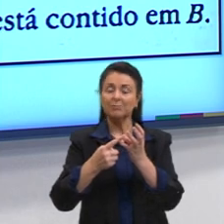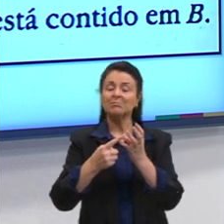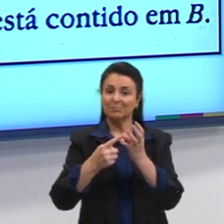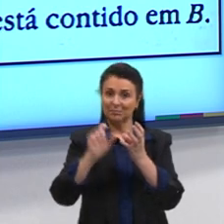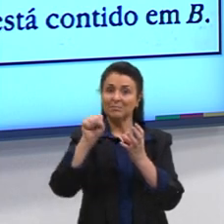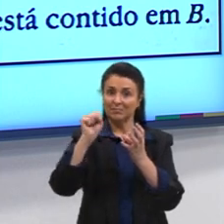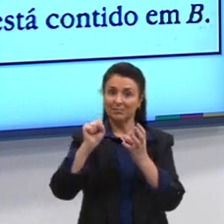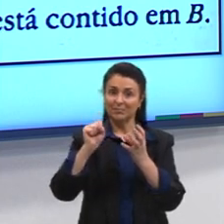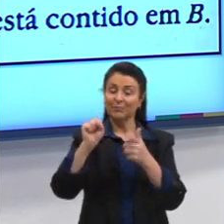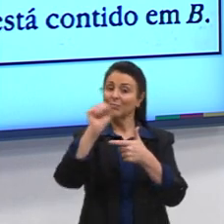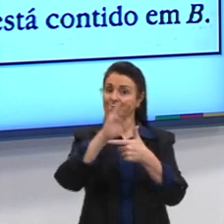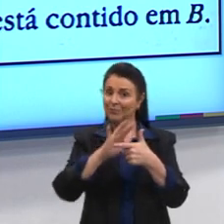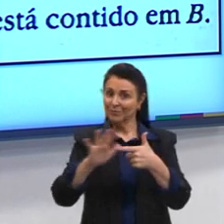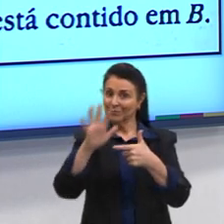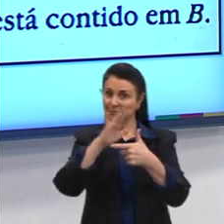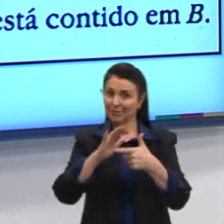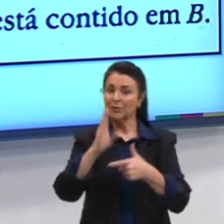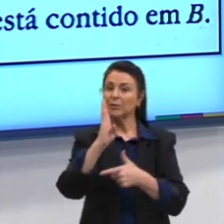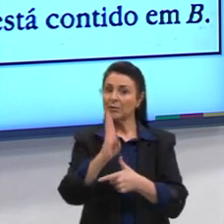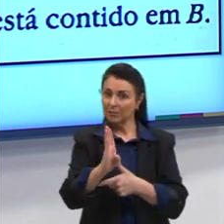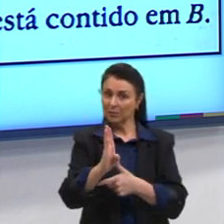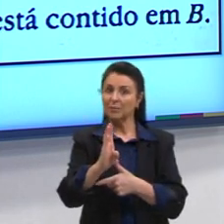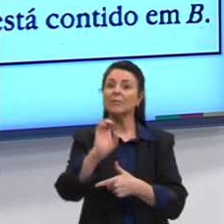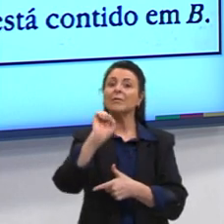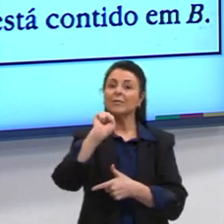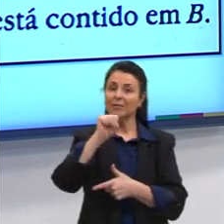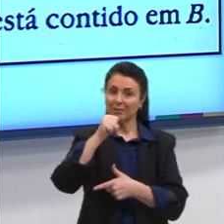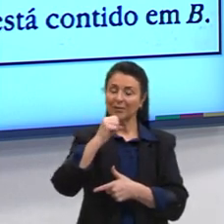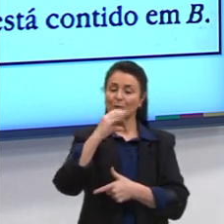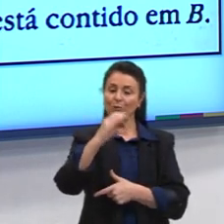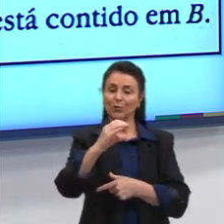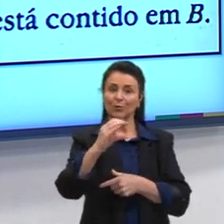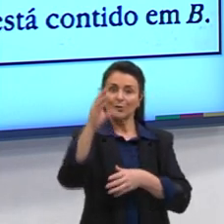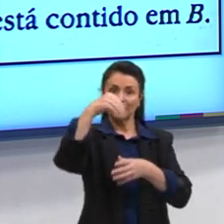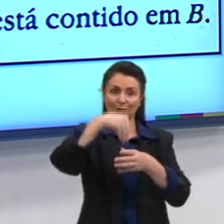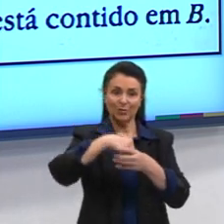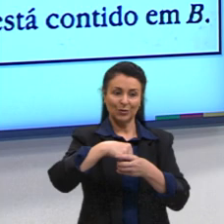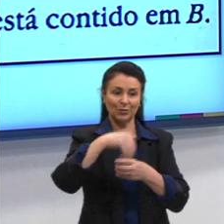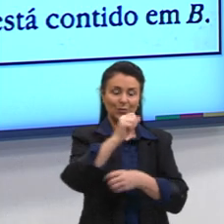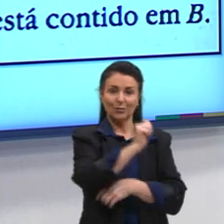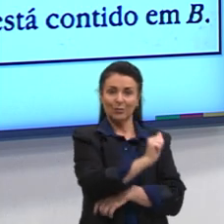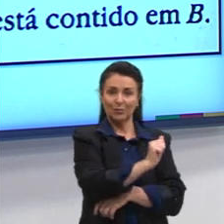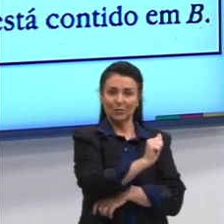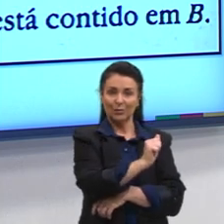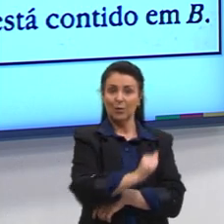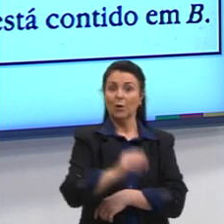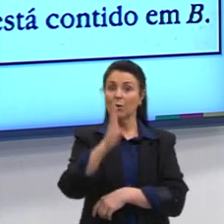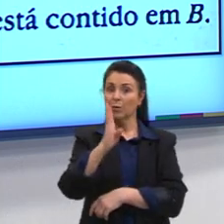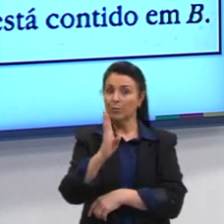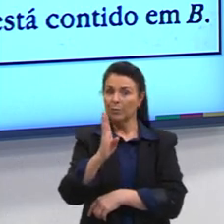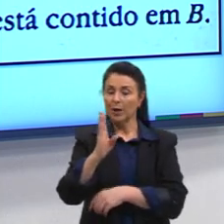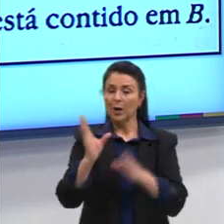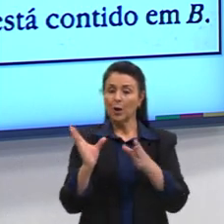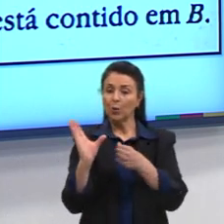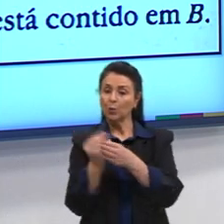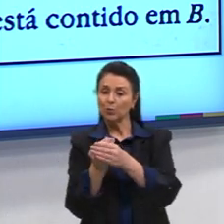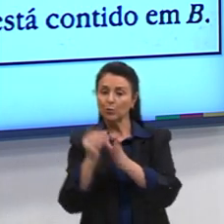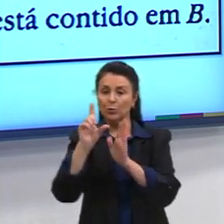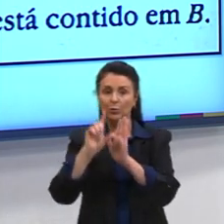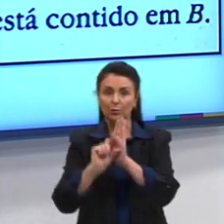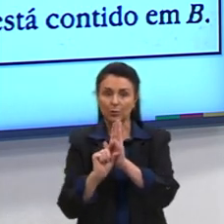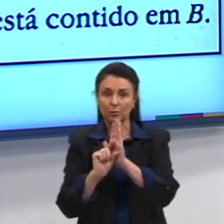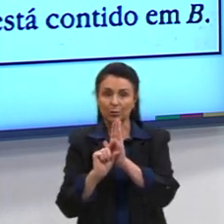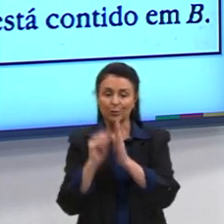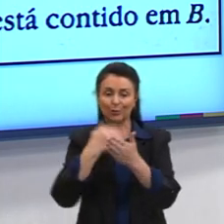alfabeto então o b está contido no conjunto A Porque bebê vejam bem alto junto menor e um conjunto menor